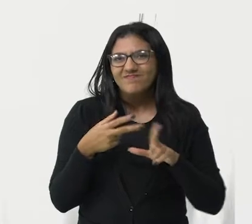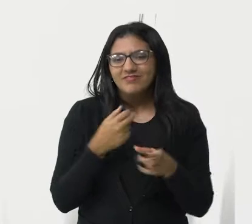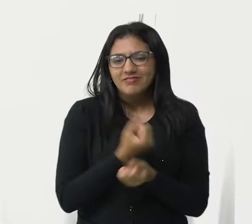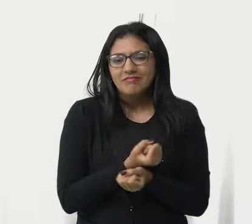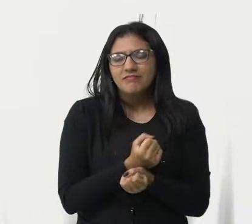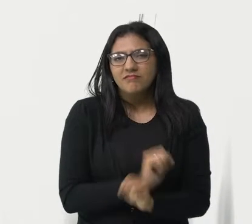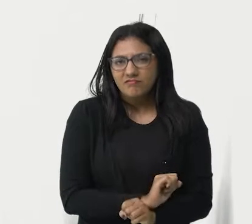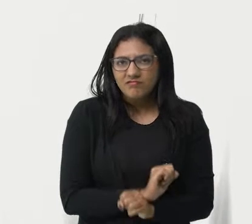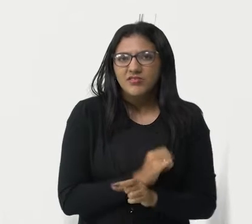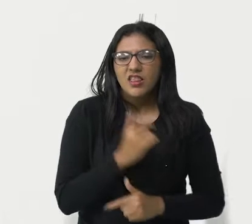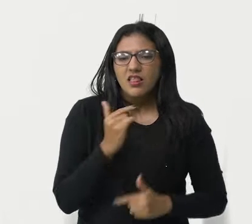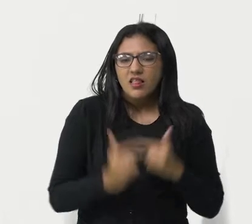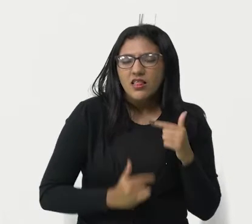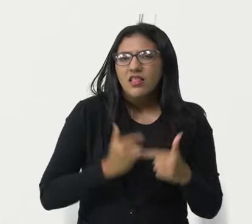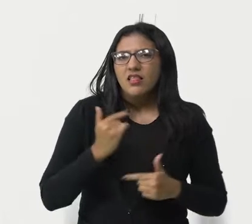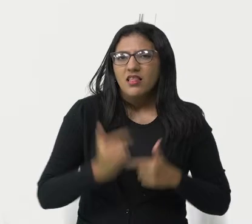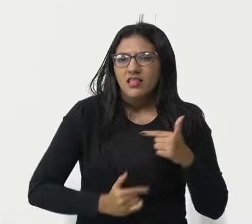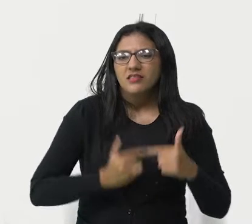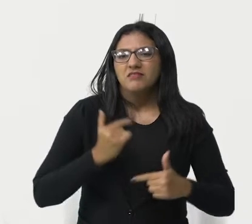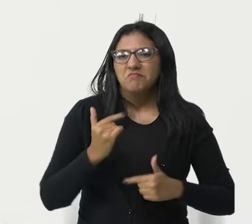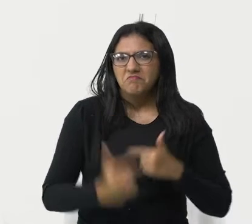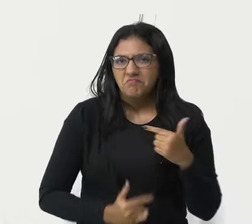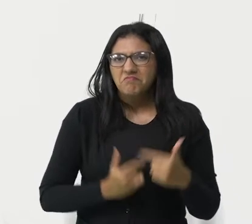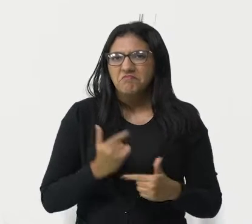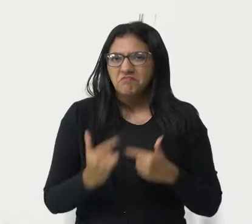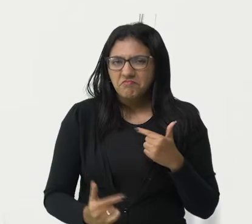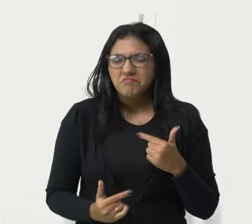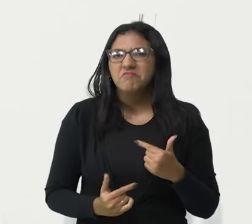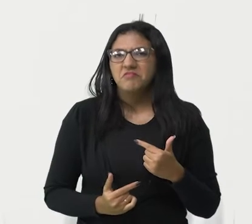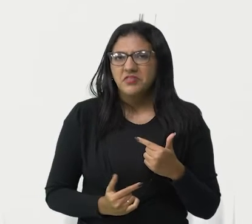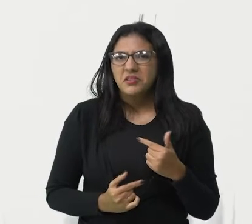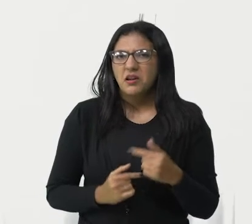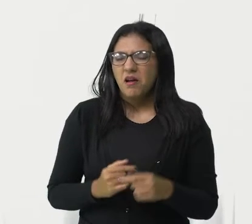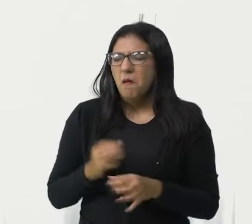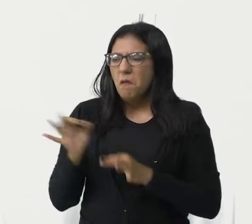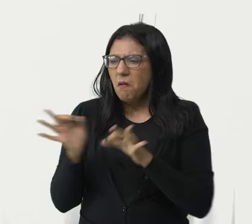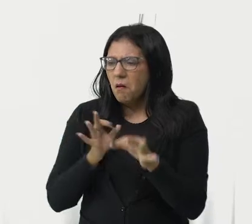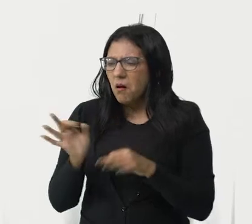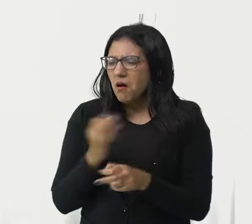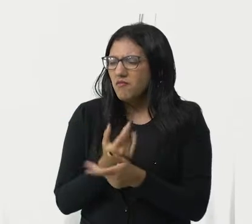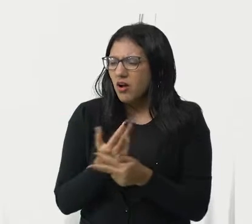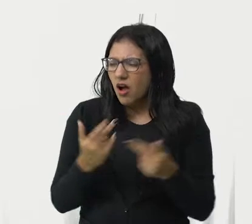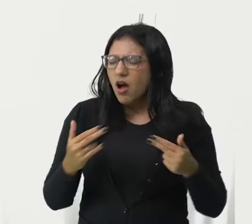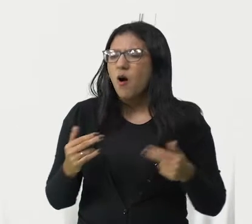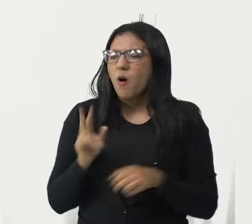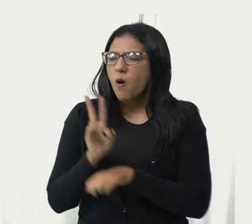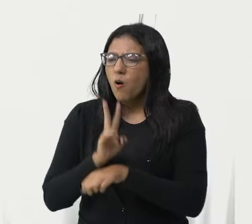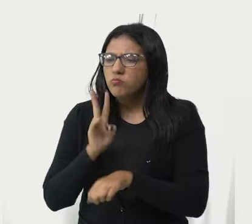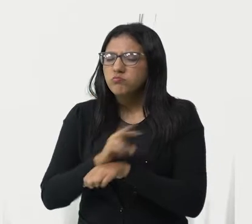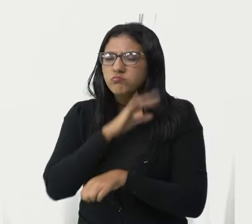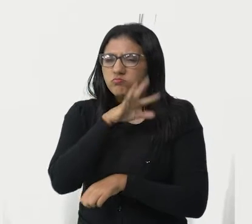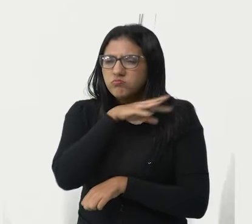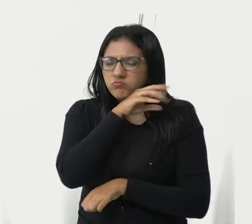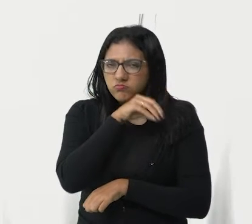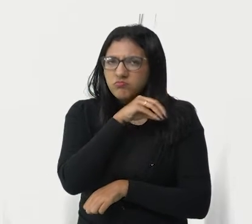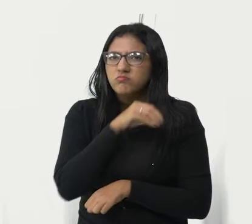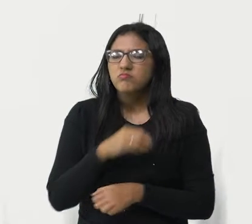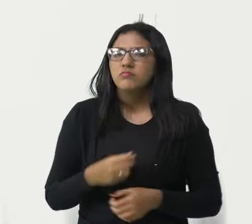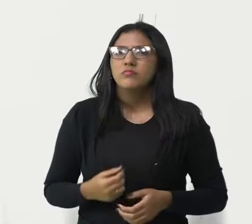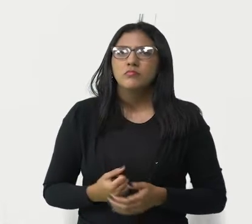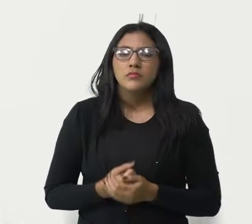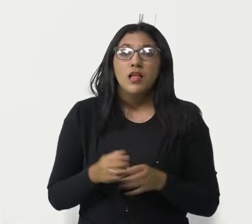serem escravizados, para trabalharem para eles como os escravos, e além disso eles começam a buscar o